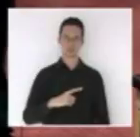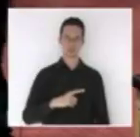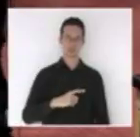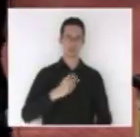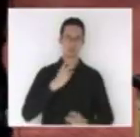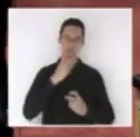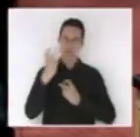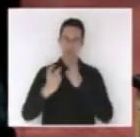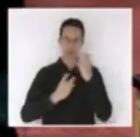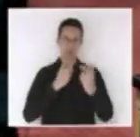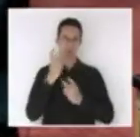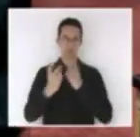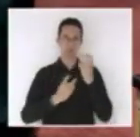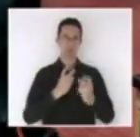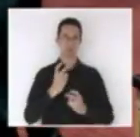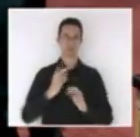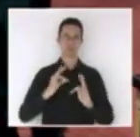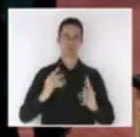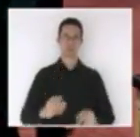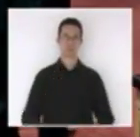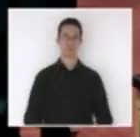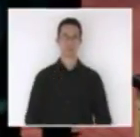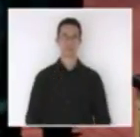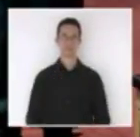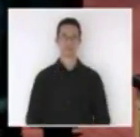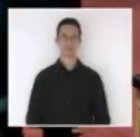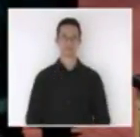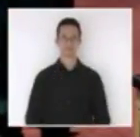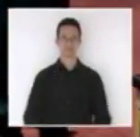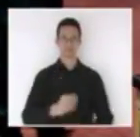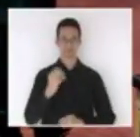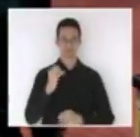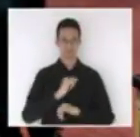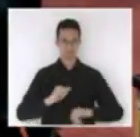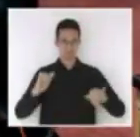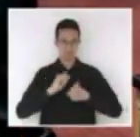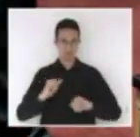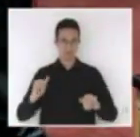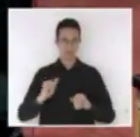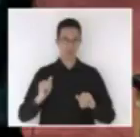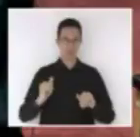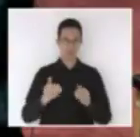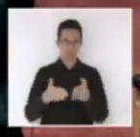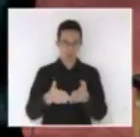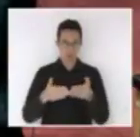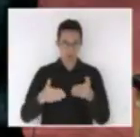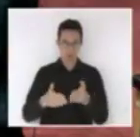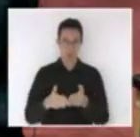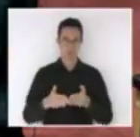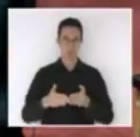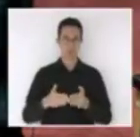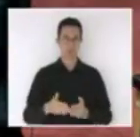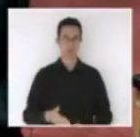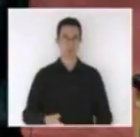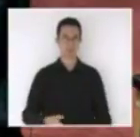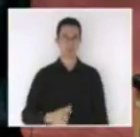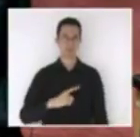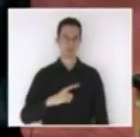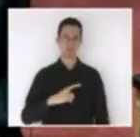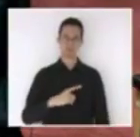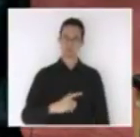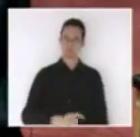gente: Ramon, saiu da frente! Investia em escaramuça, cheio de canha na fuça,